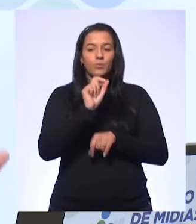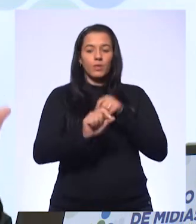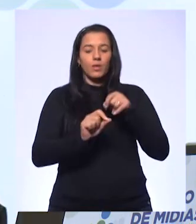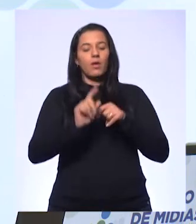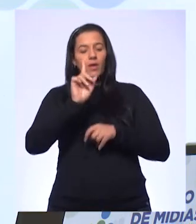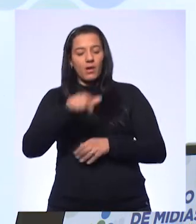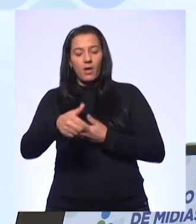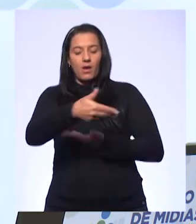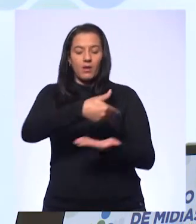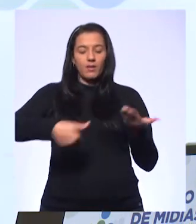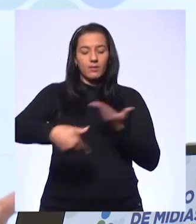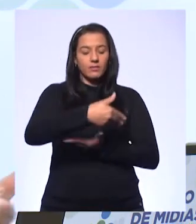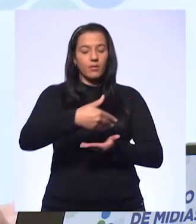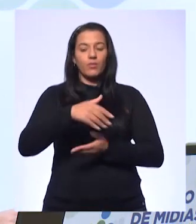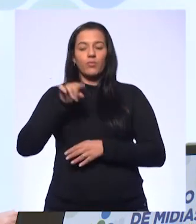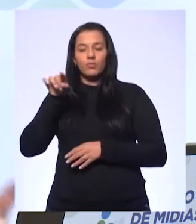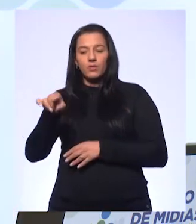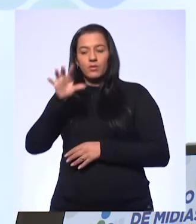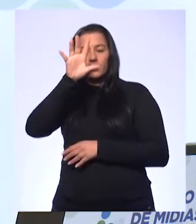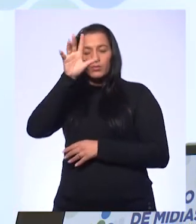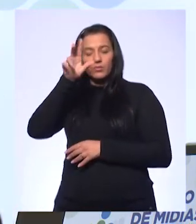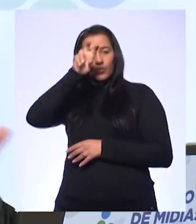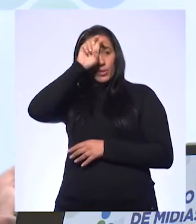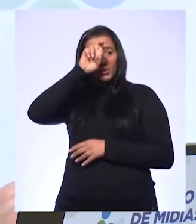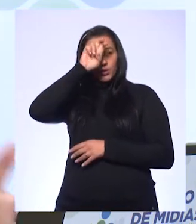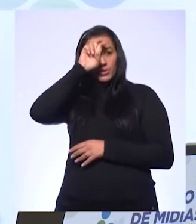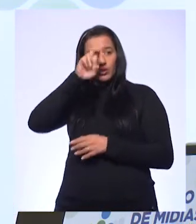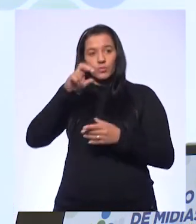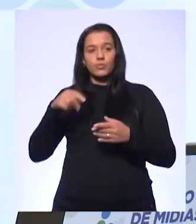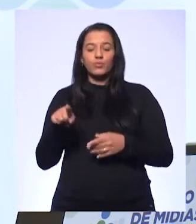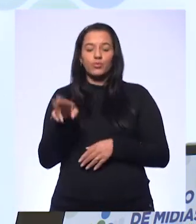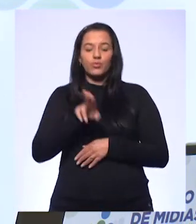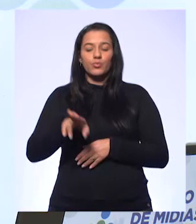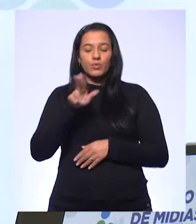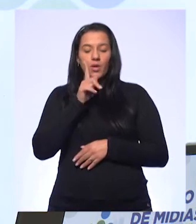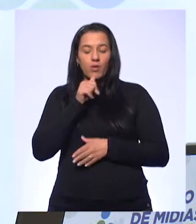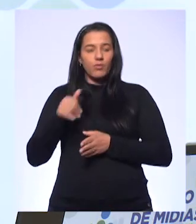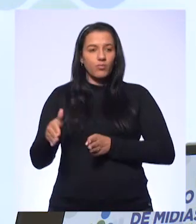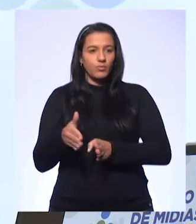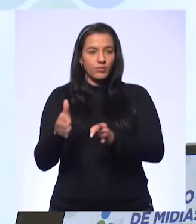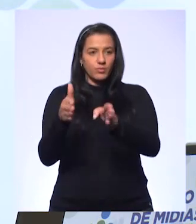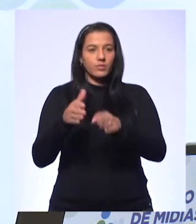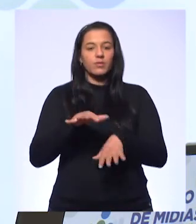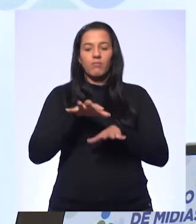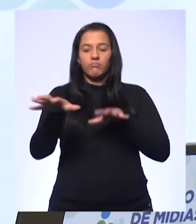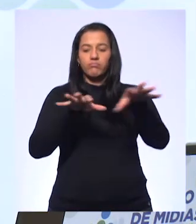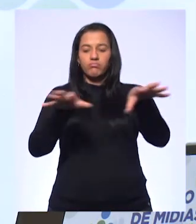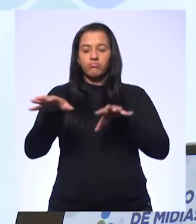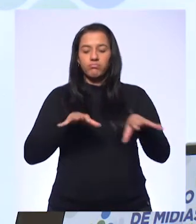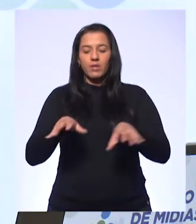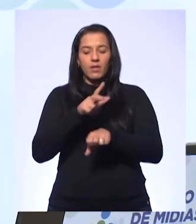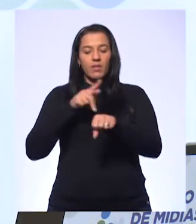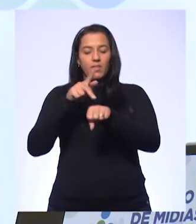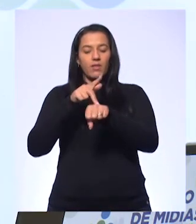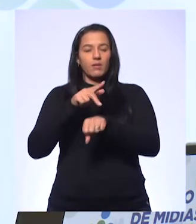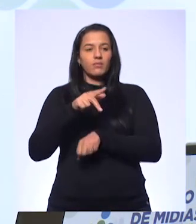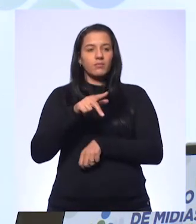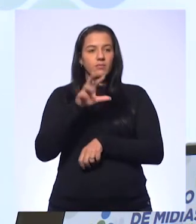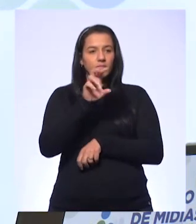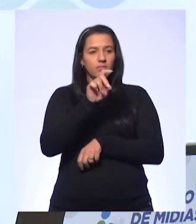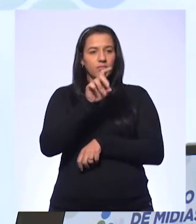relação do Egito e a importância dele em desaguar as águas em 10 países da África, né?